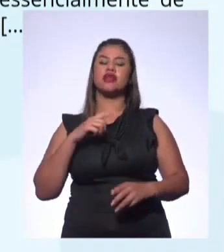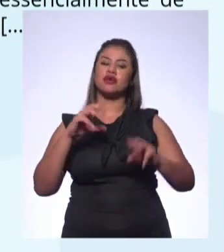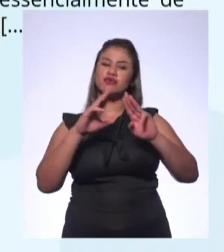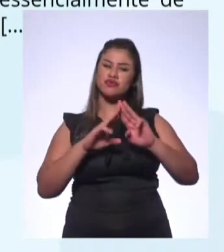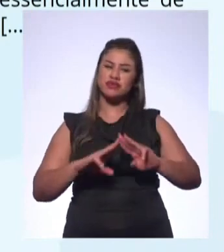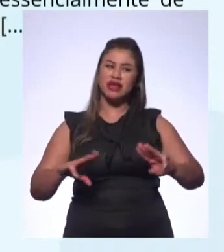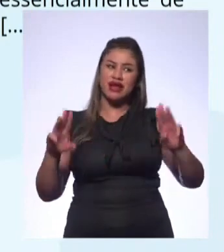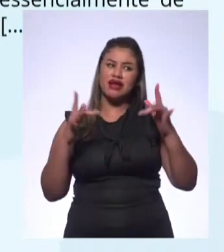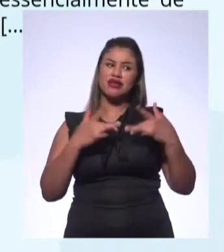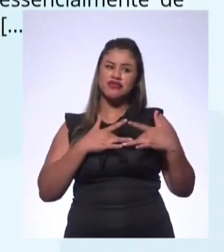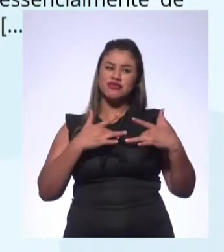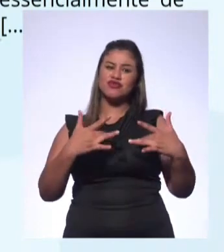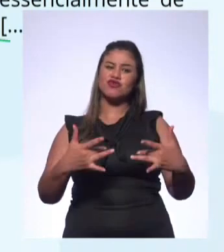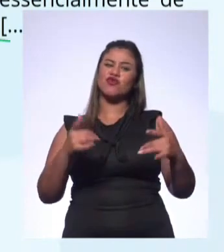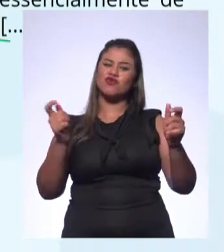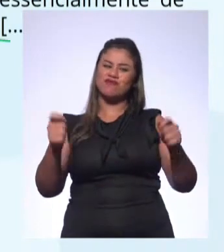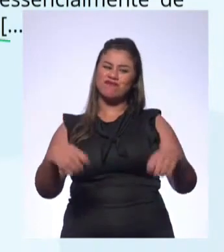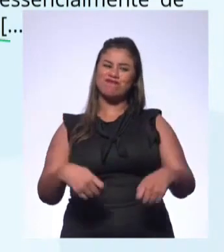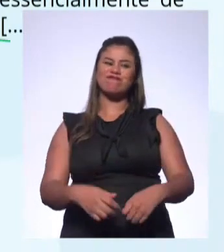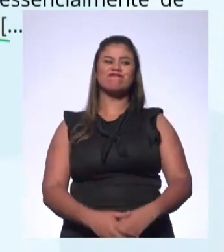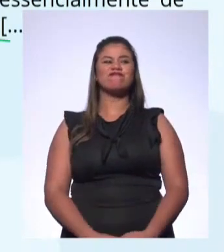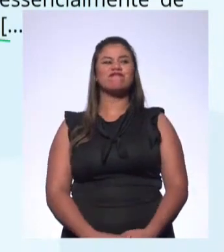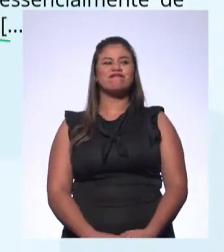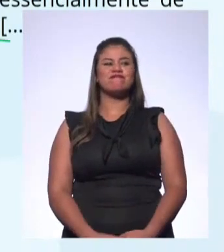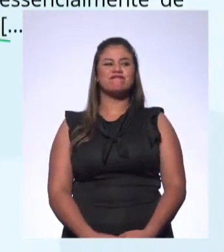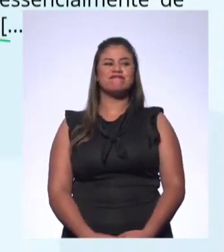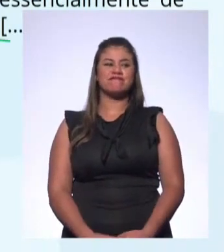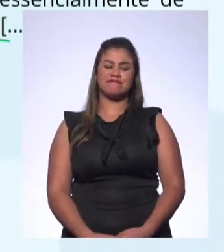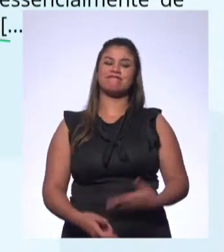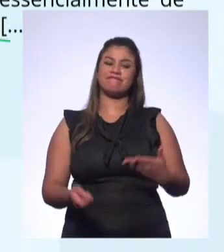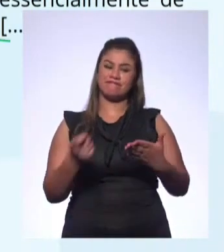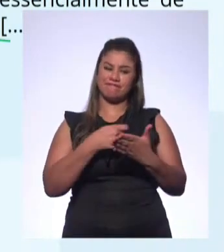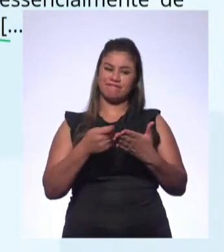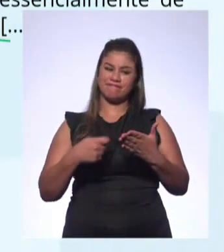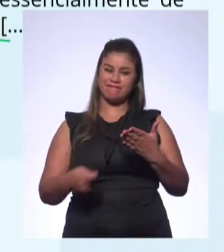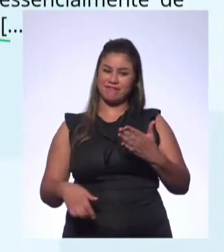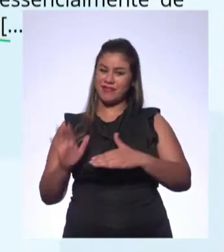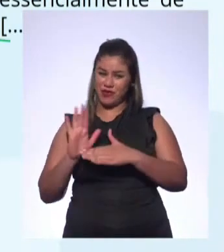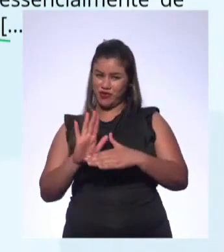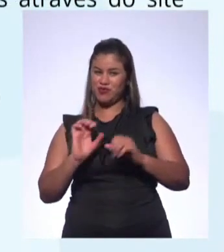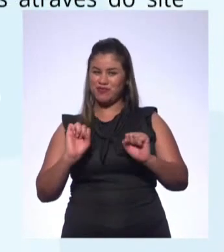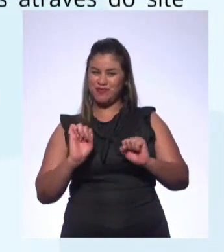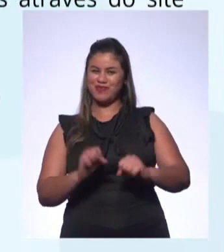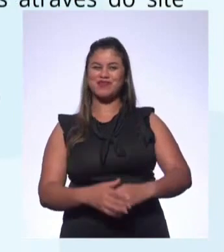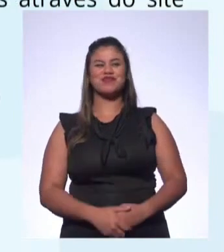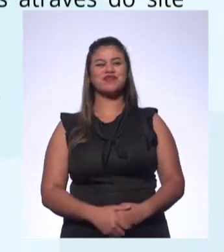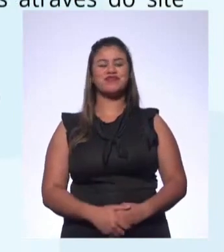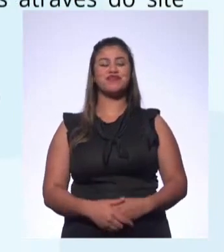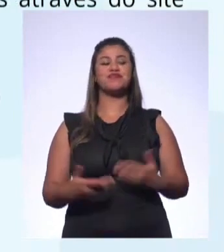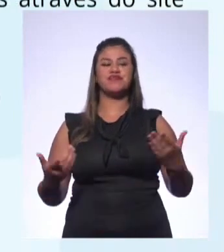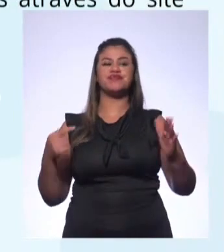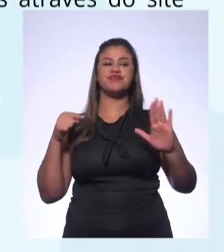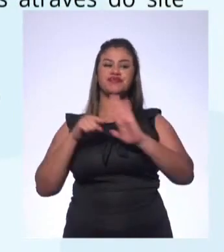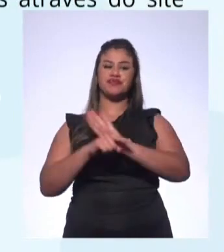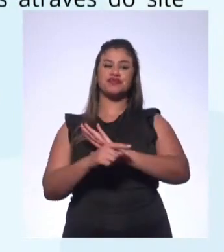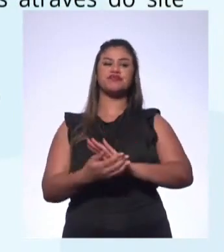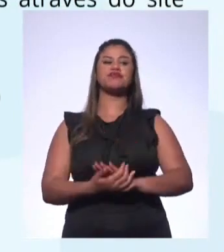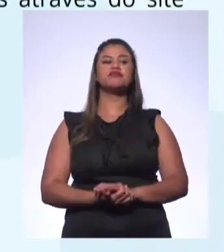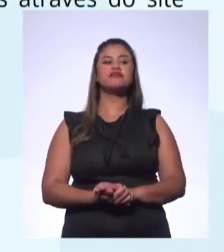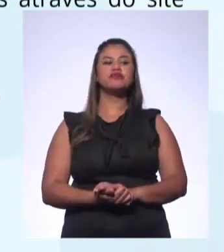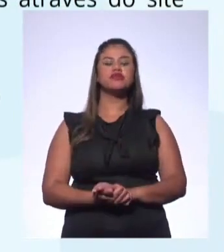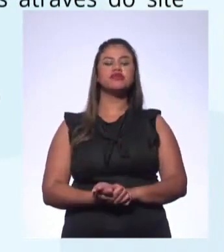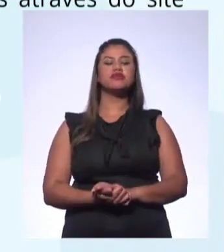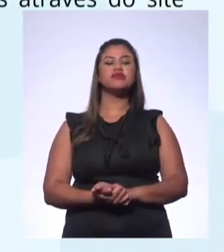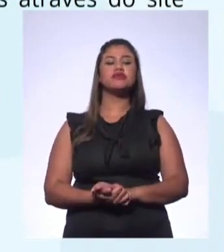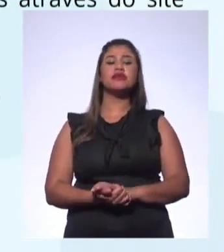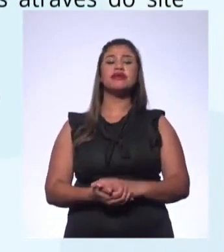fazer a doação aqui, certo? Tá? Já pode anotar aí se quiser ajudar. Vamos para a pergunta, então. Observe